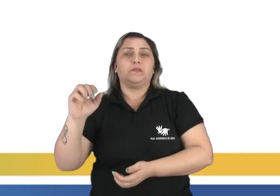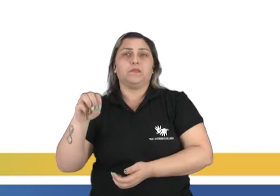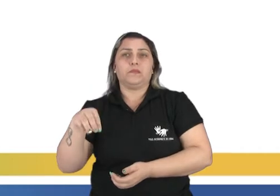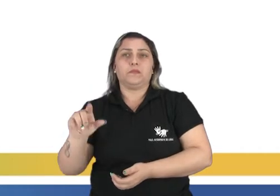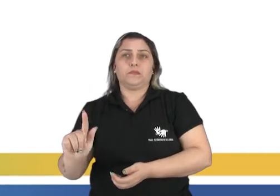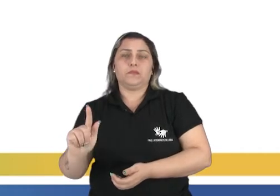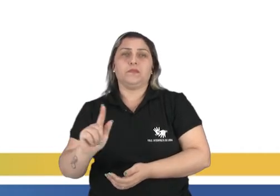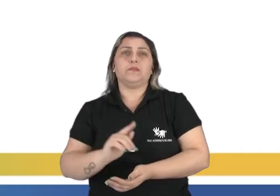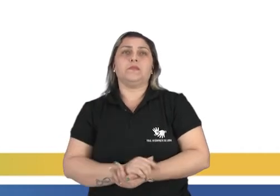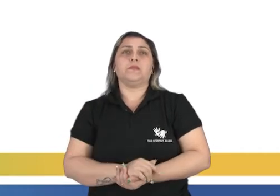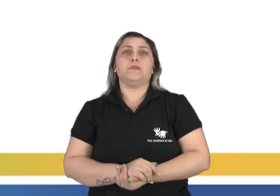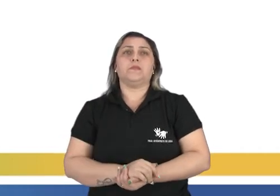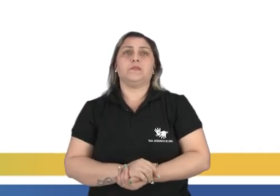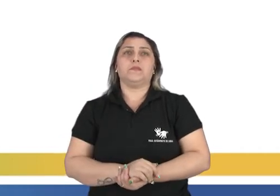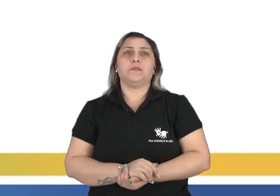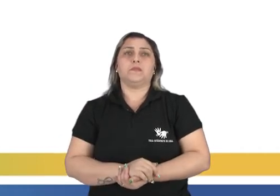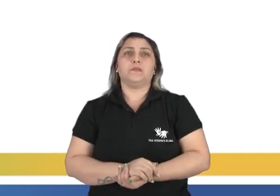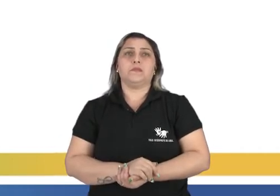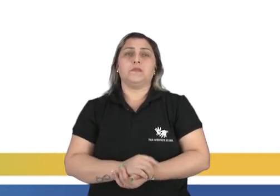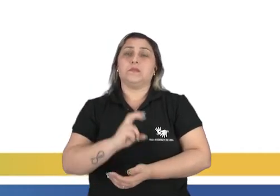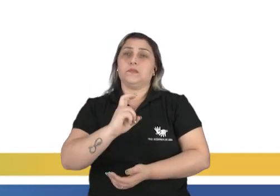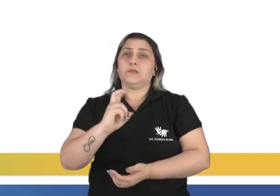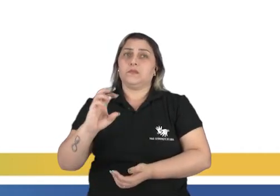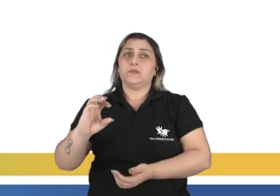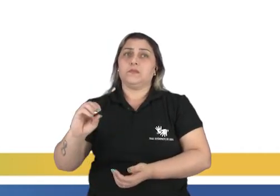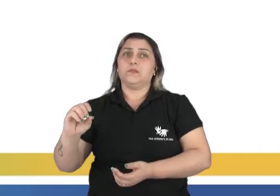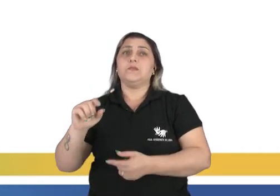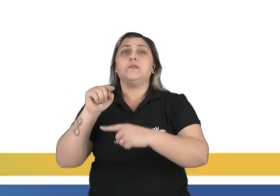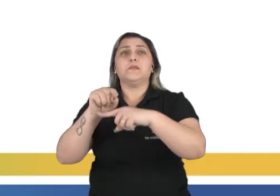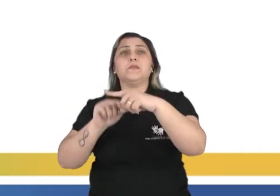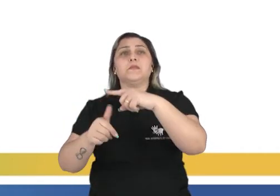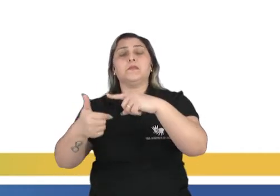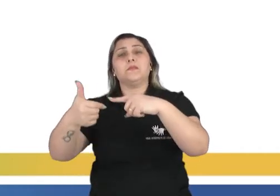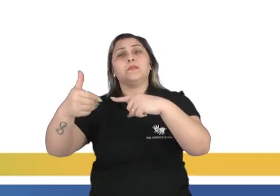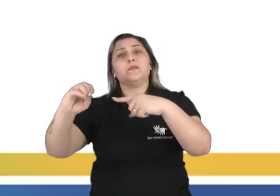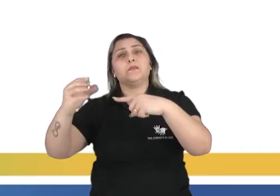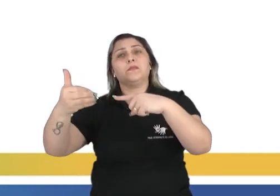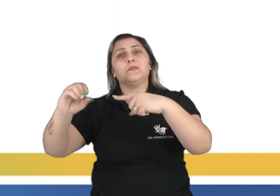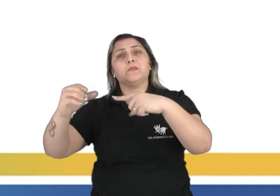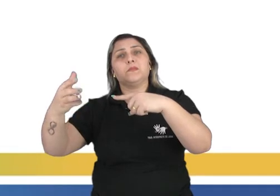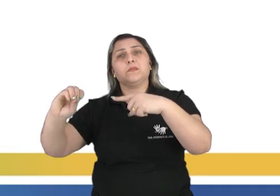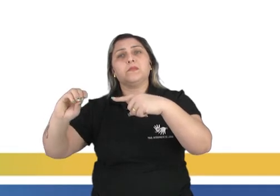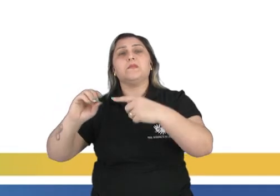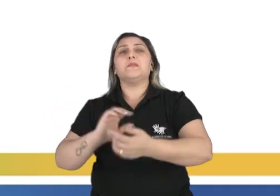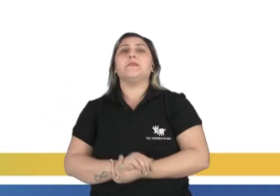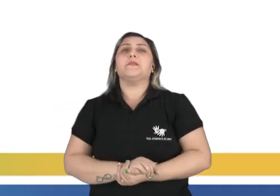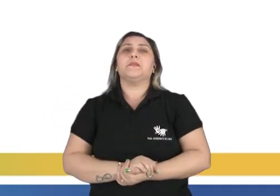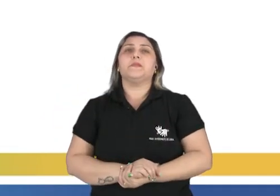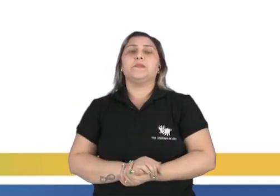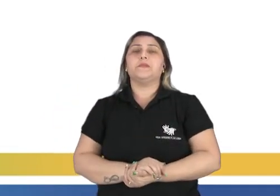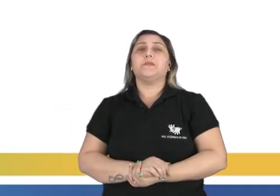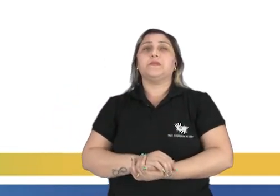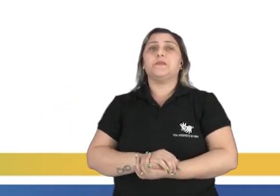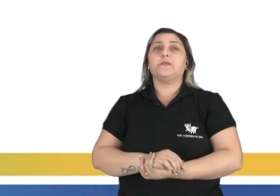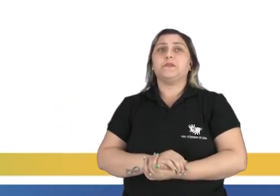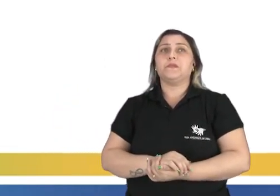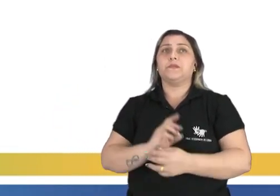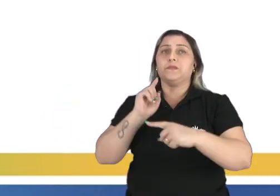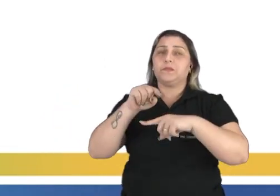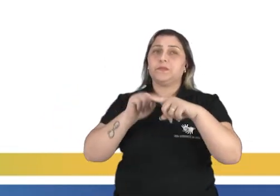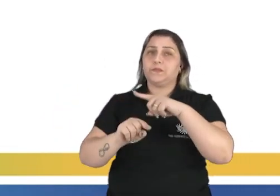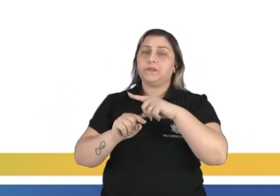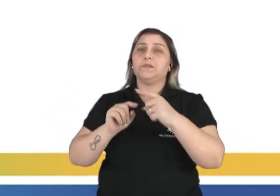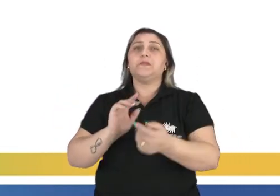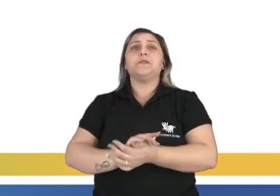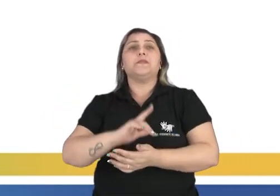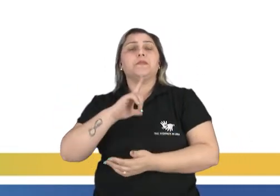número, que é 55.000, e você vai dividir 3 vezes por 10. Quando você dividir esse